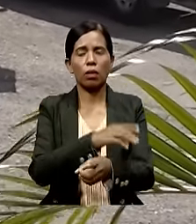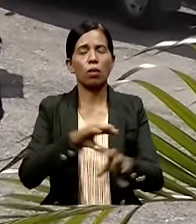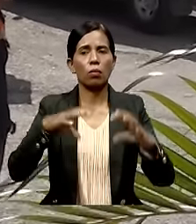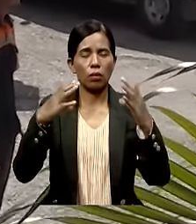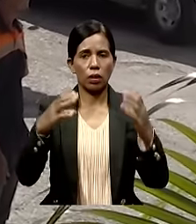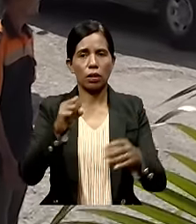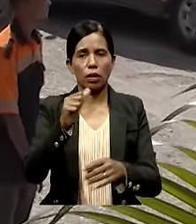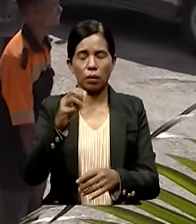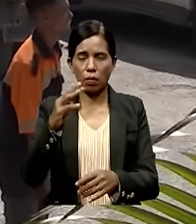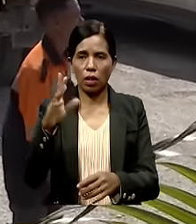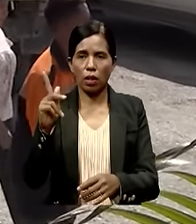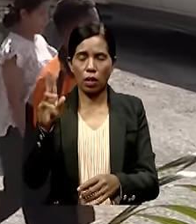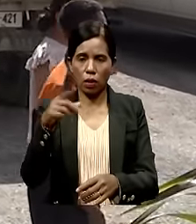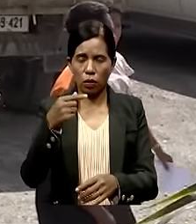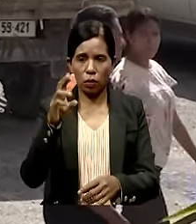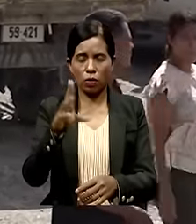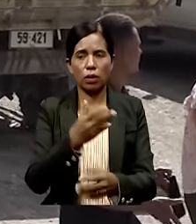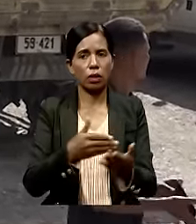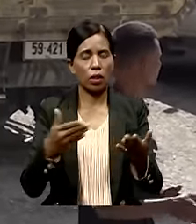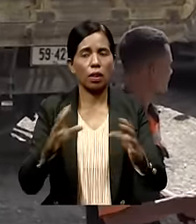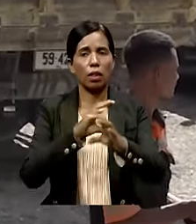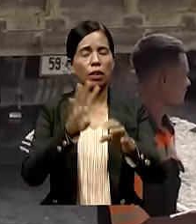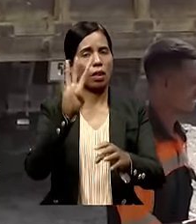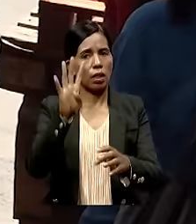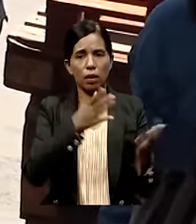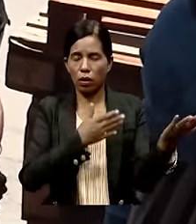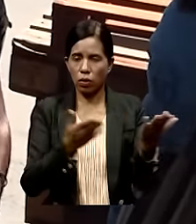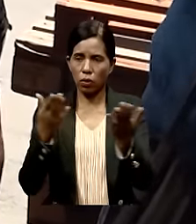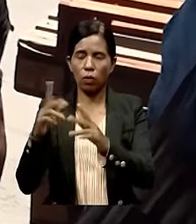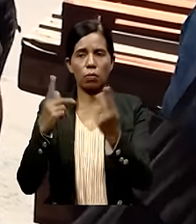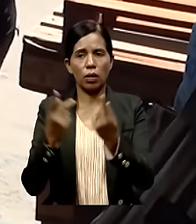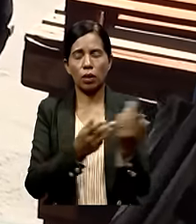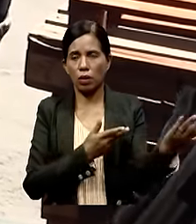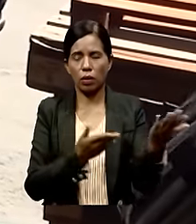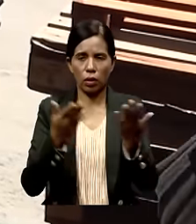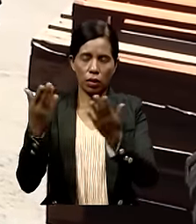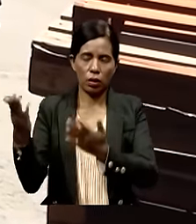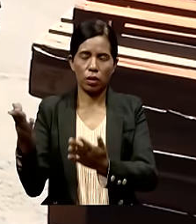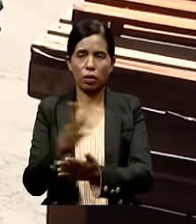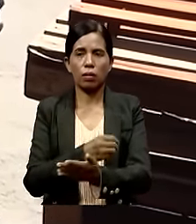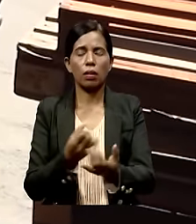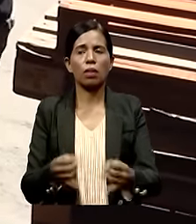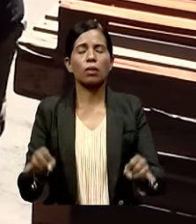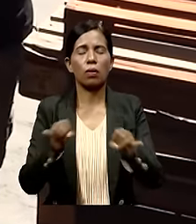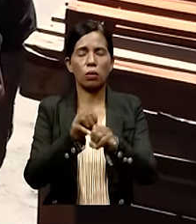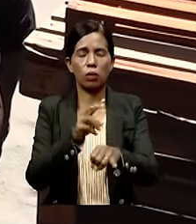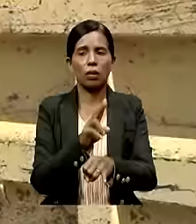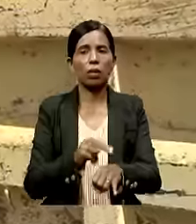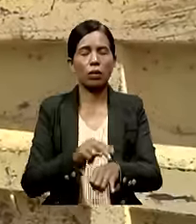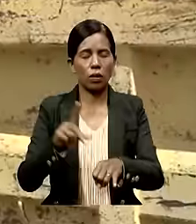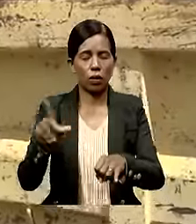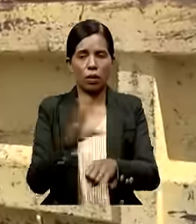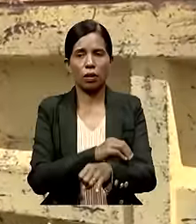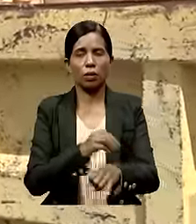a tohola Aimoro, mas bem sassan caminhoneta hat nebe antes ne companhia Salimago hatama ona barmazen Instituto Nacional Farmácia no produto